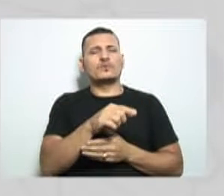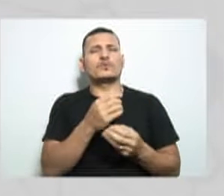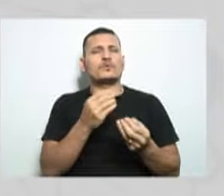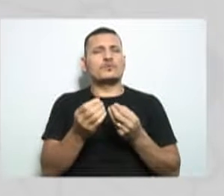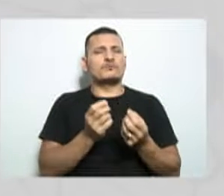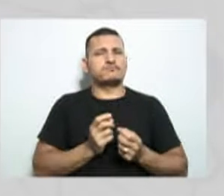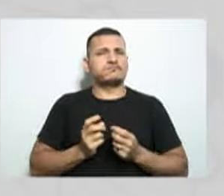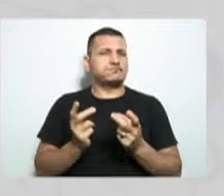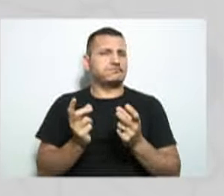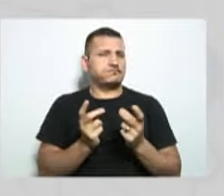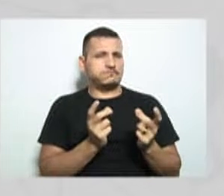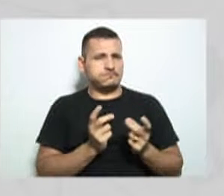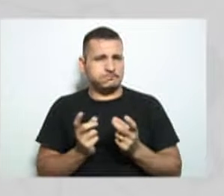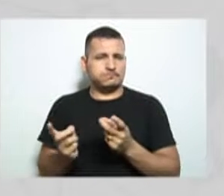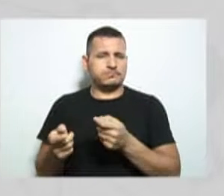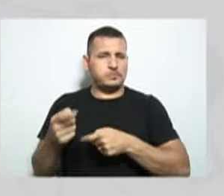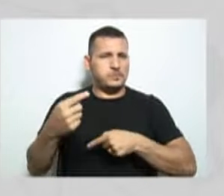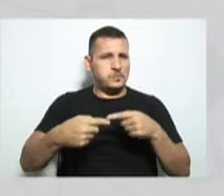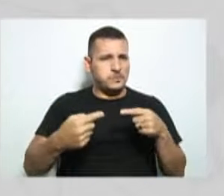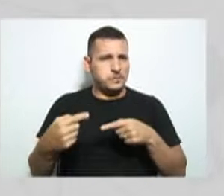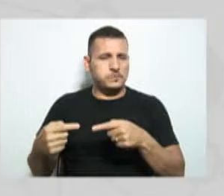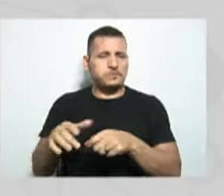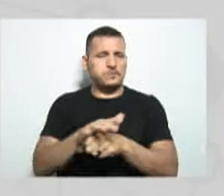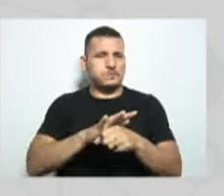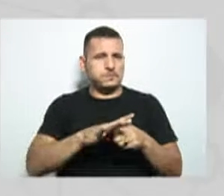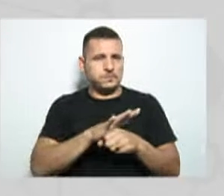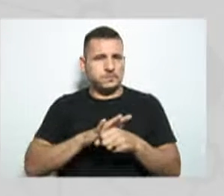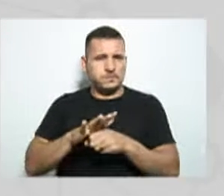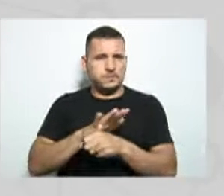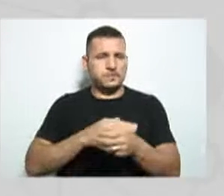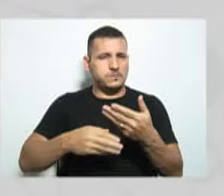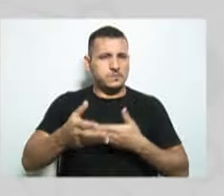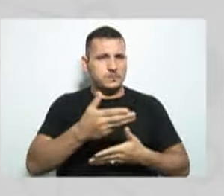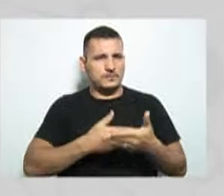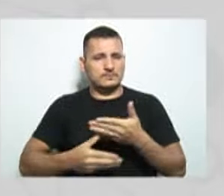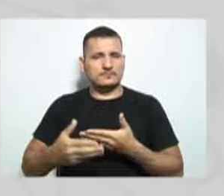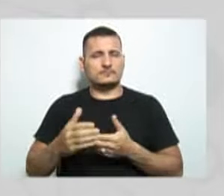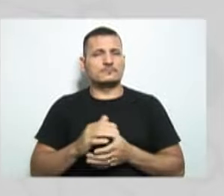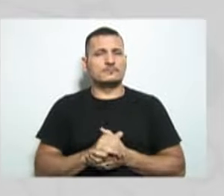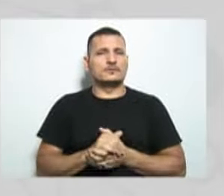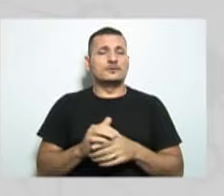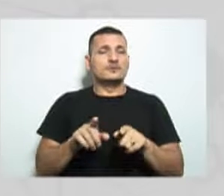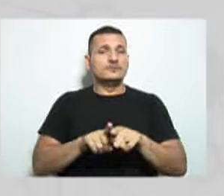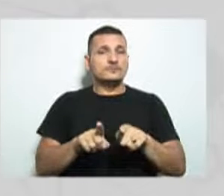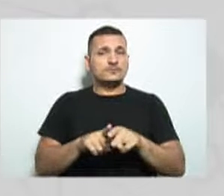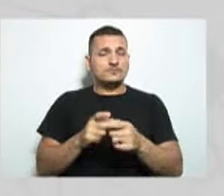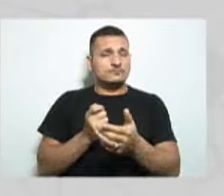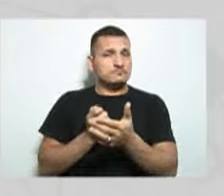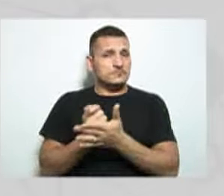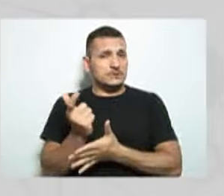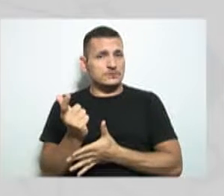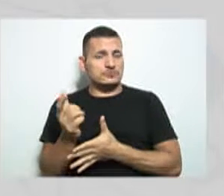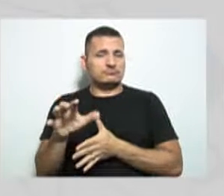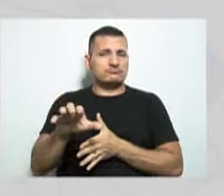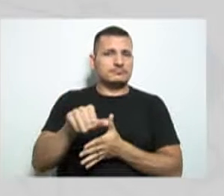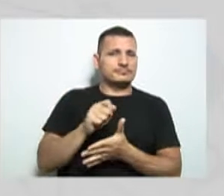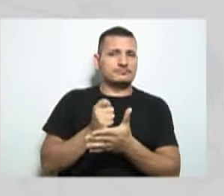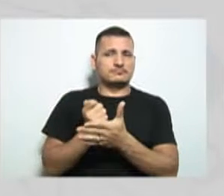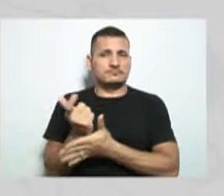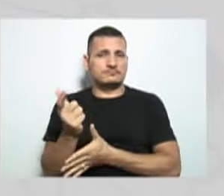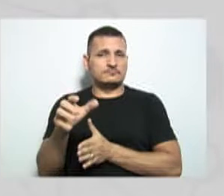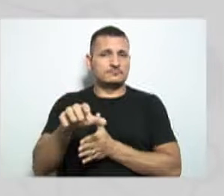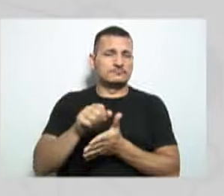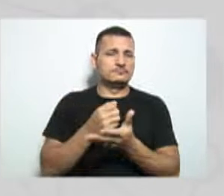negociações. A intensidade das operações. E o comportamento de preço de aquisição. Ou seja,